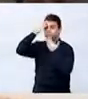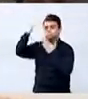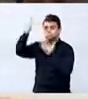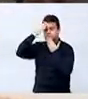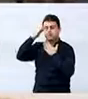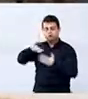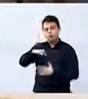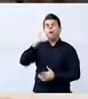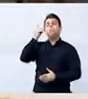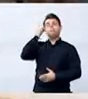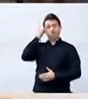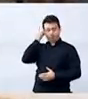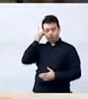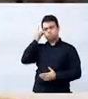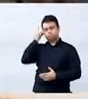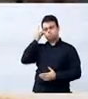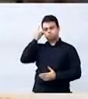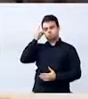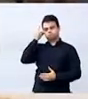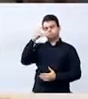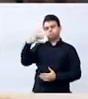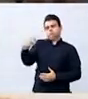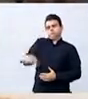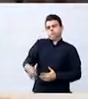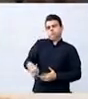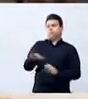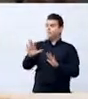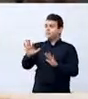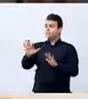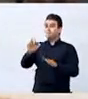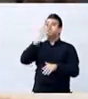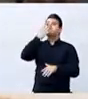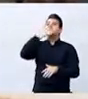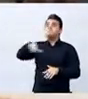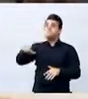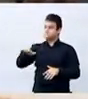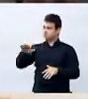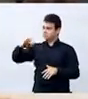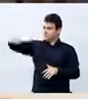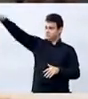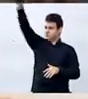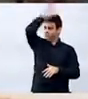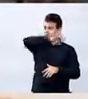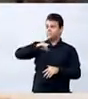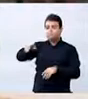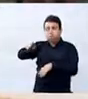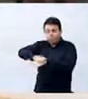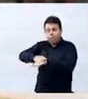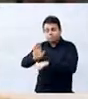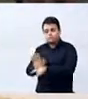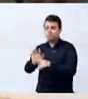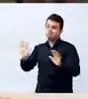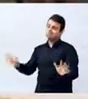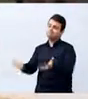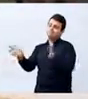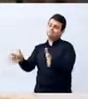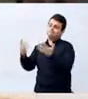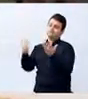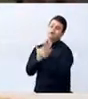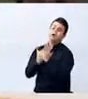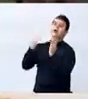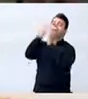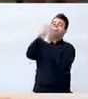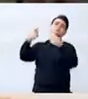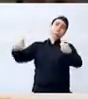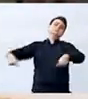tem realmente a síndrome de Down, só que como qualquer criança, ela precisa de estímulo. Só que ela precisa de